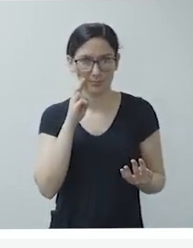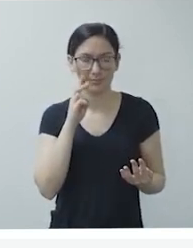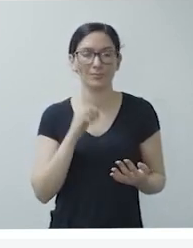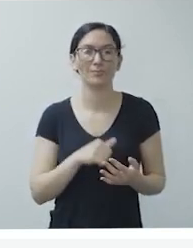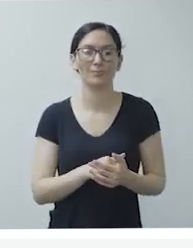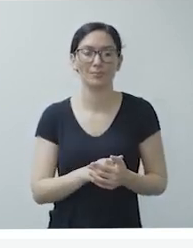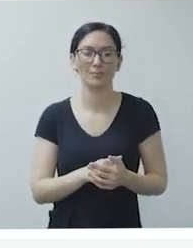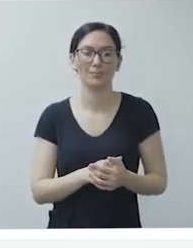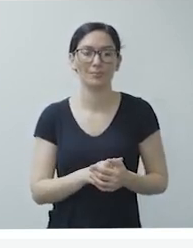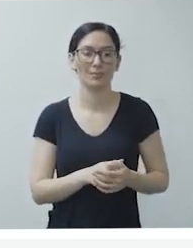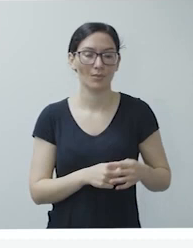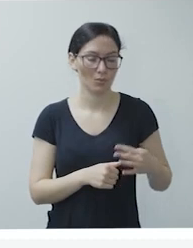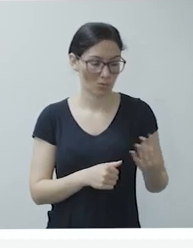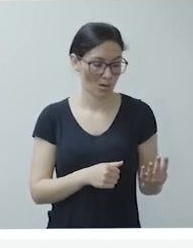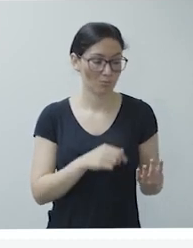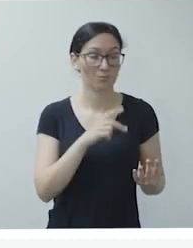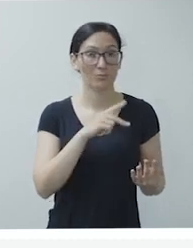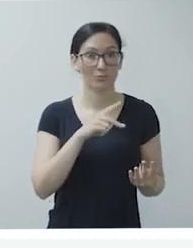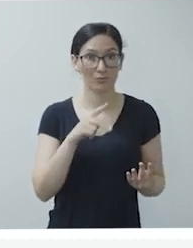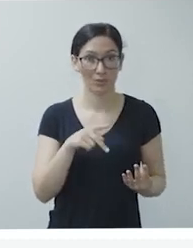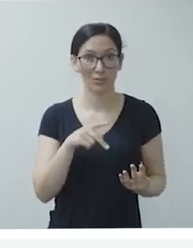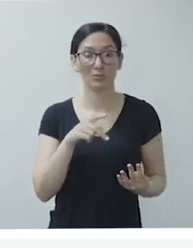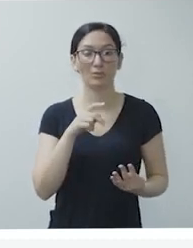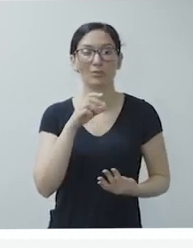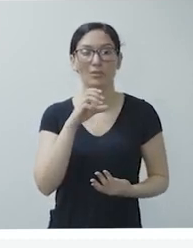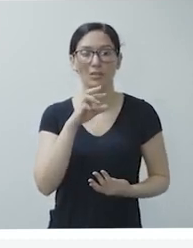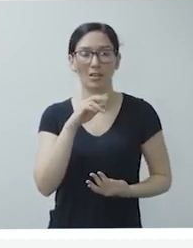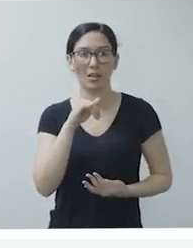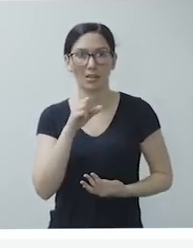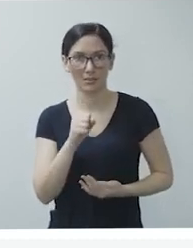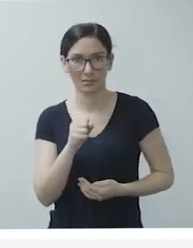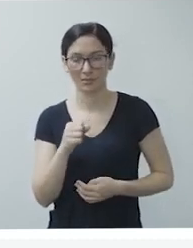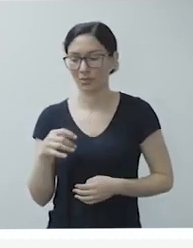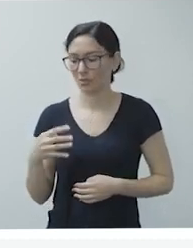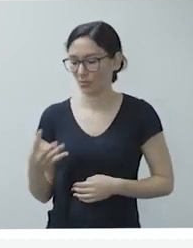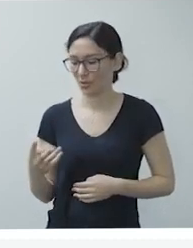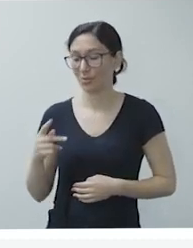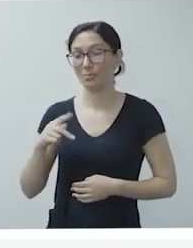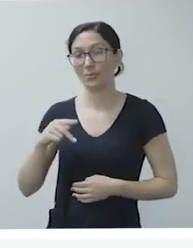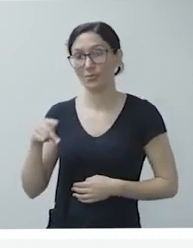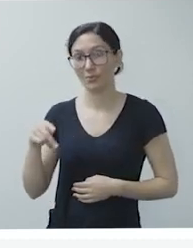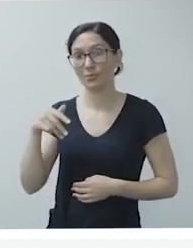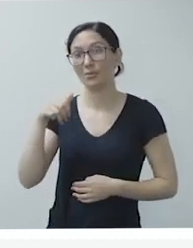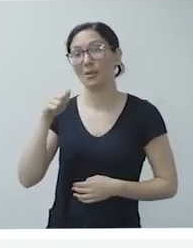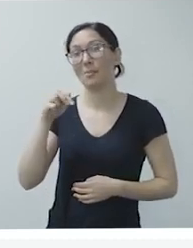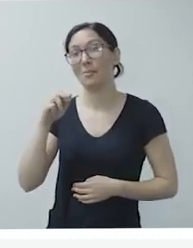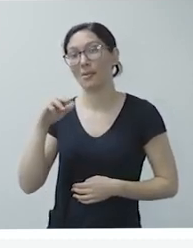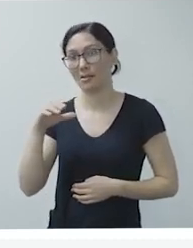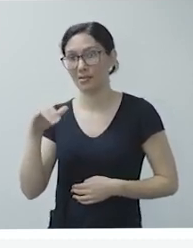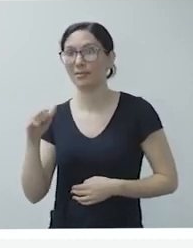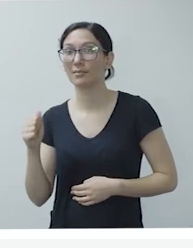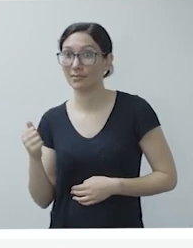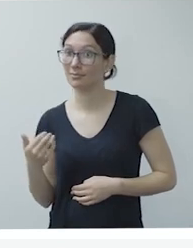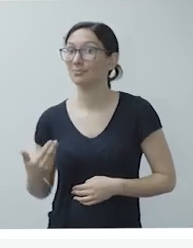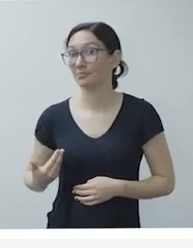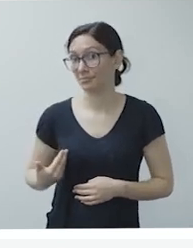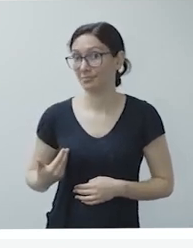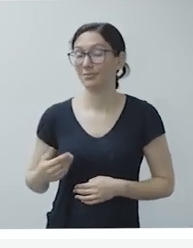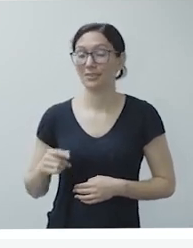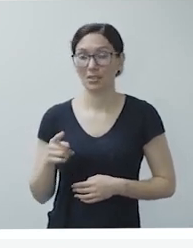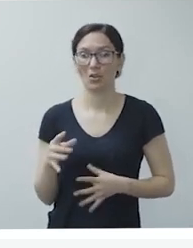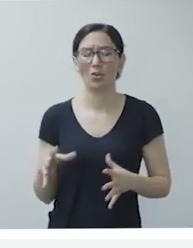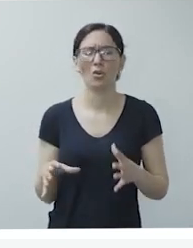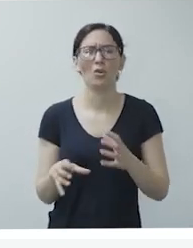Lembram? Quatro para a professora Cris, quatro para a professora Márcia. O total de